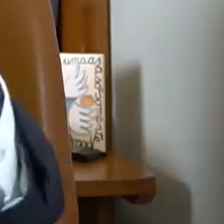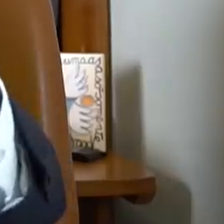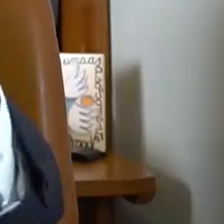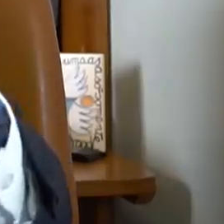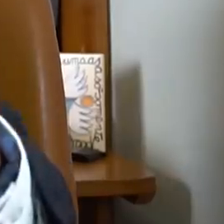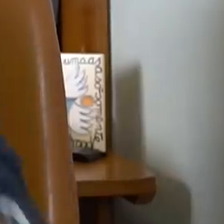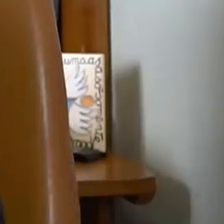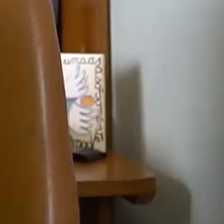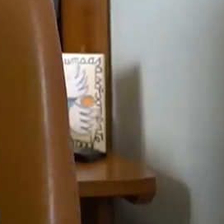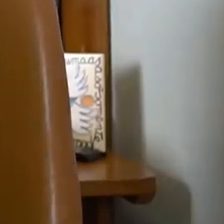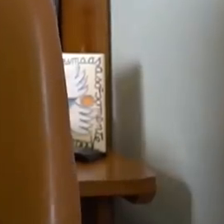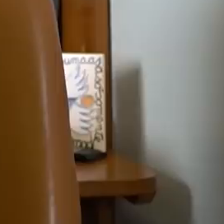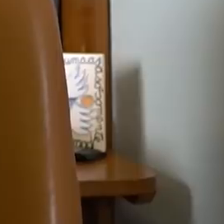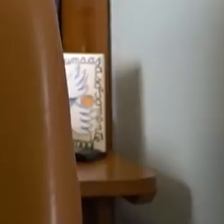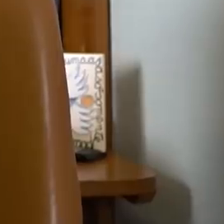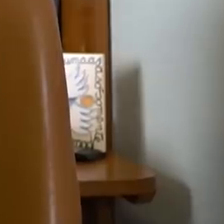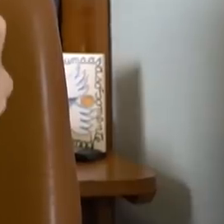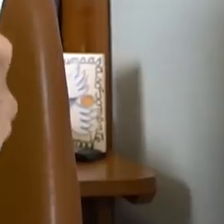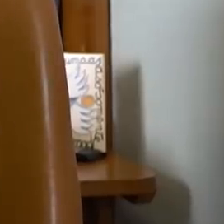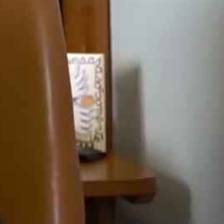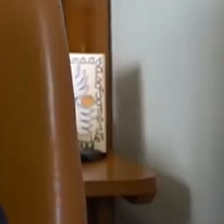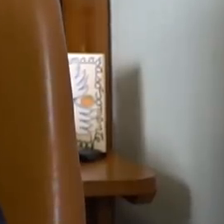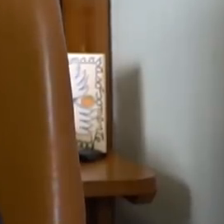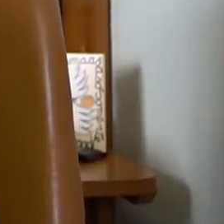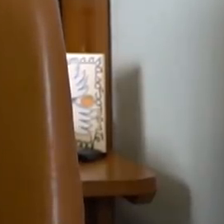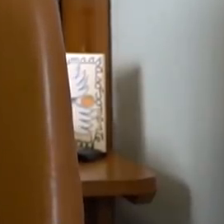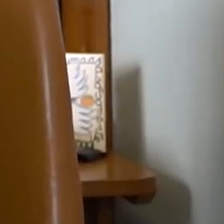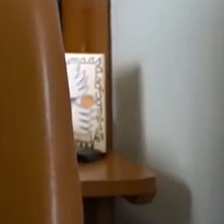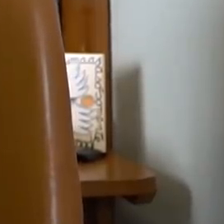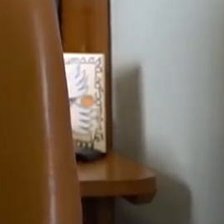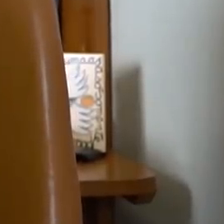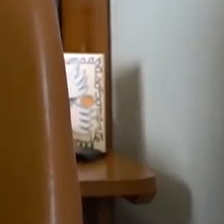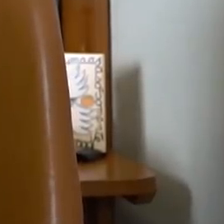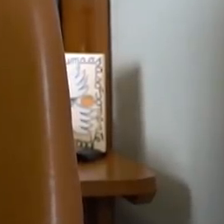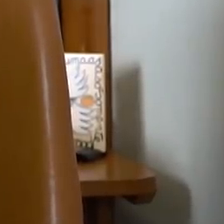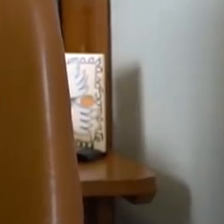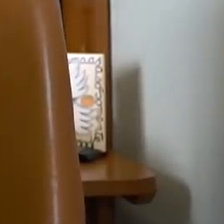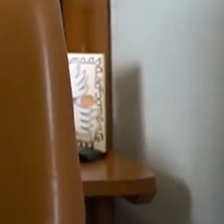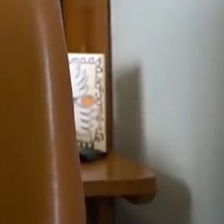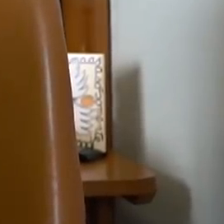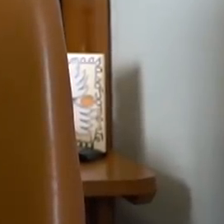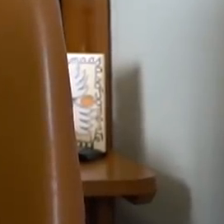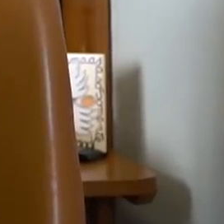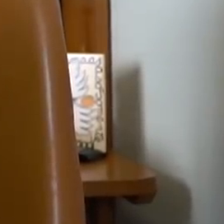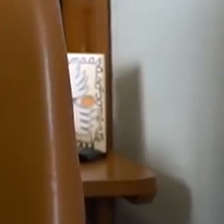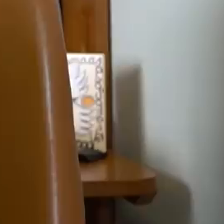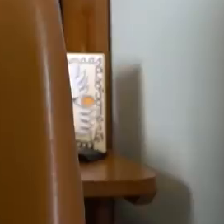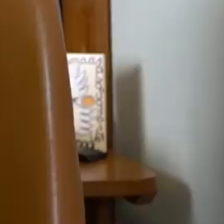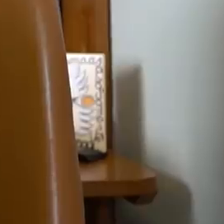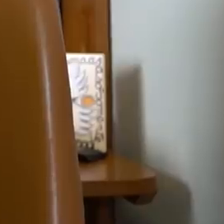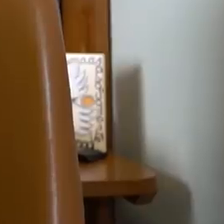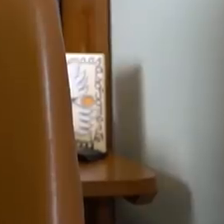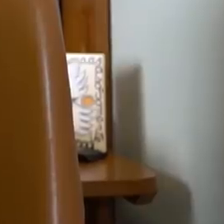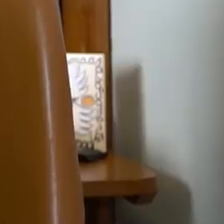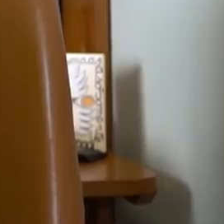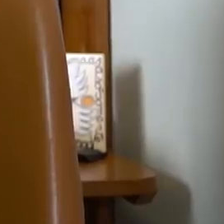você que ainda não comprou o nosso novo livro aqui pela Editora Record, como um grupo de desajustados derrubou a presidente, MBL, a origem, está